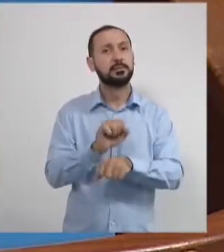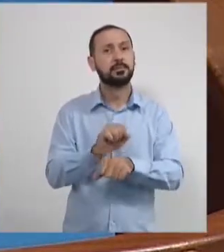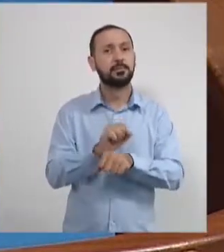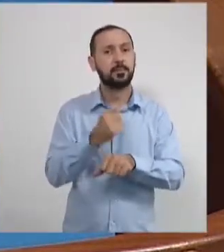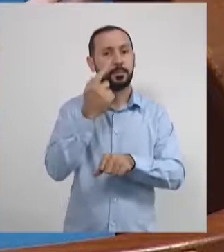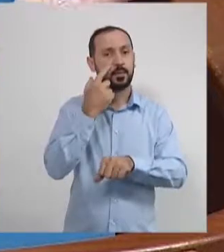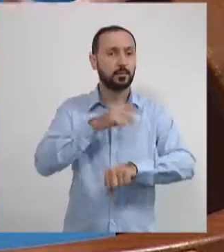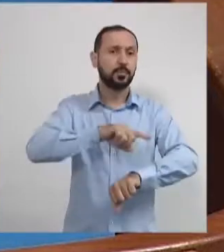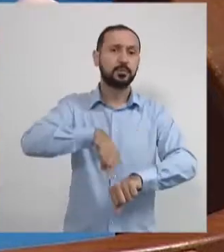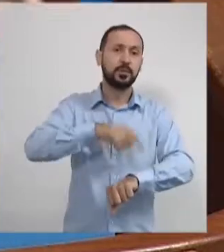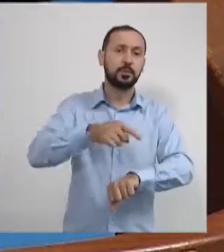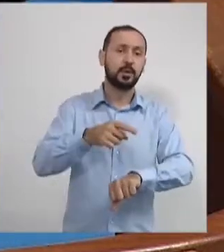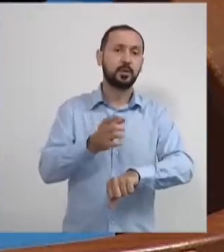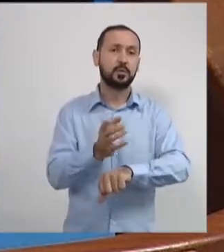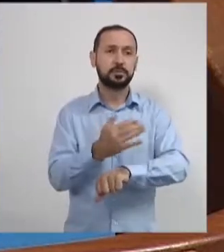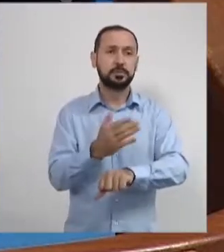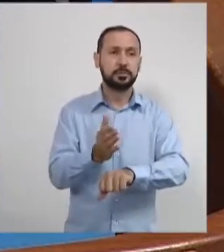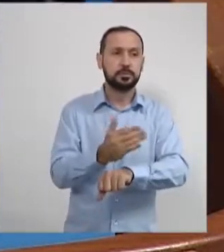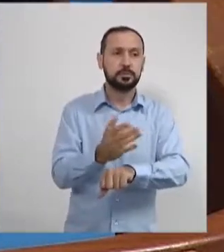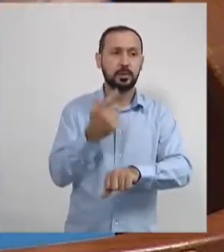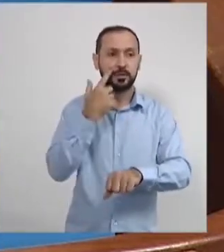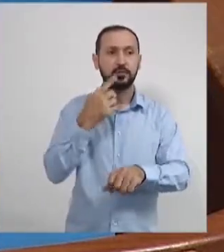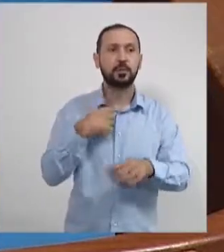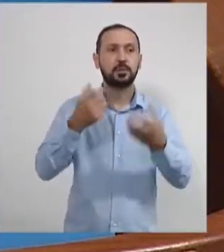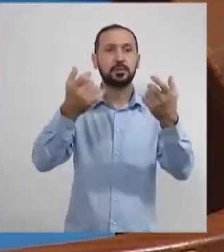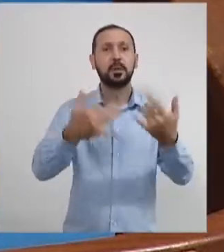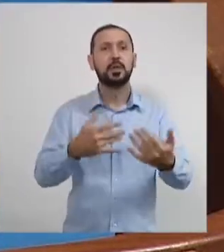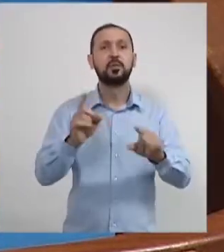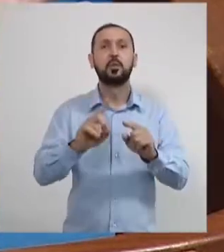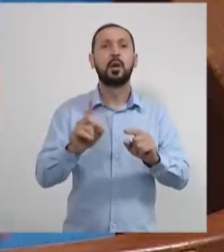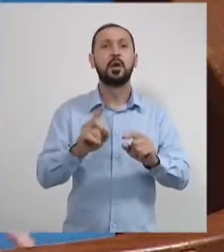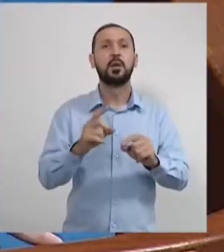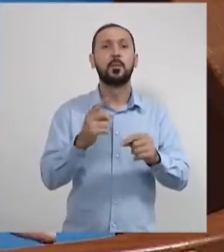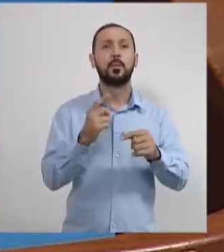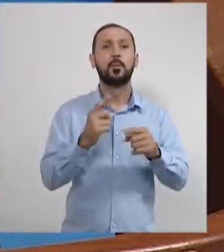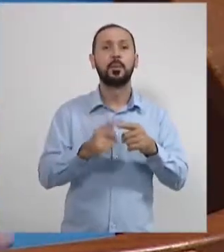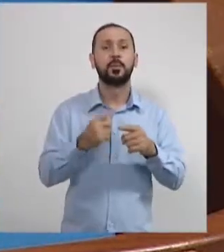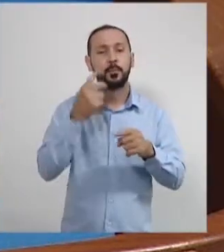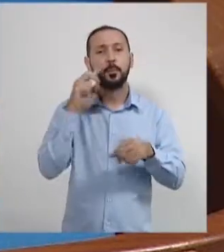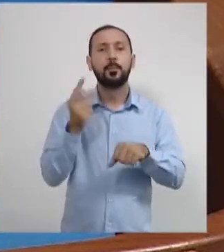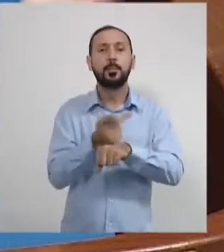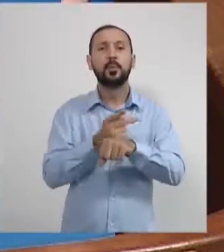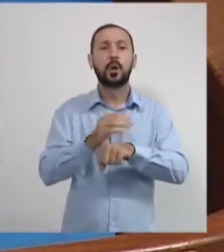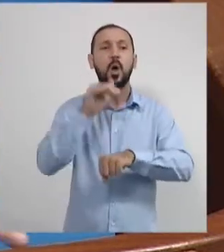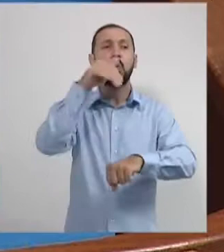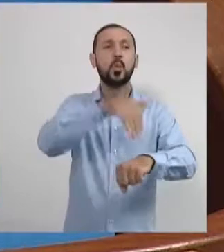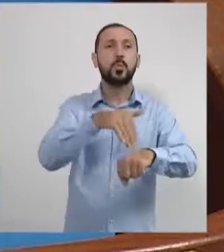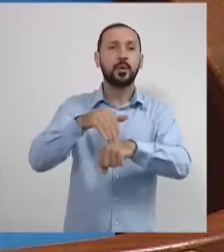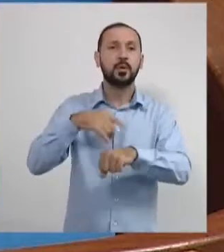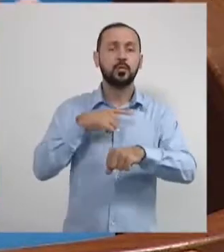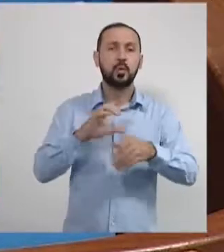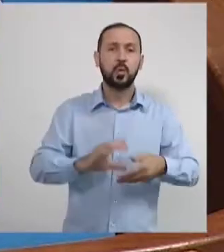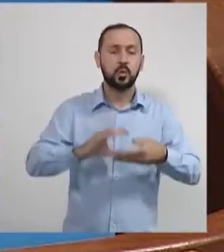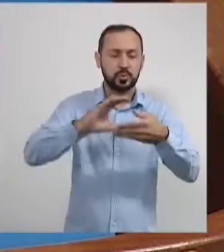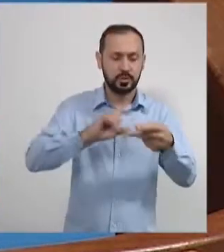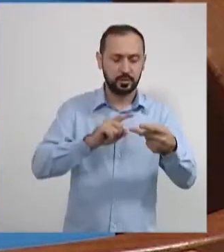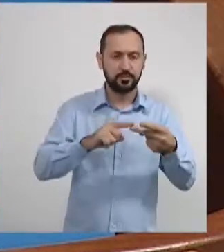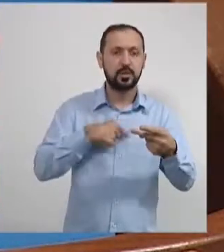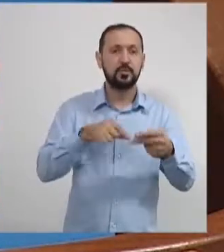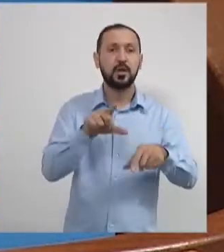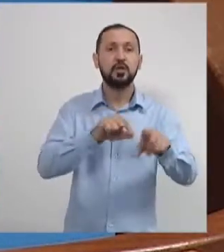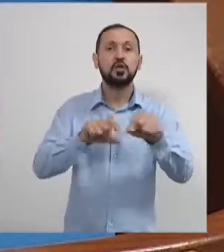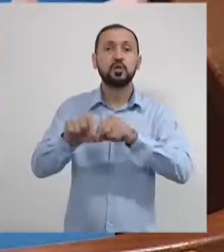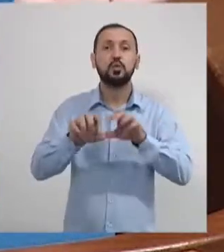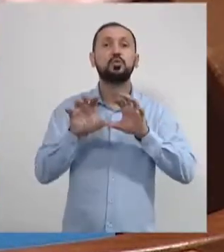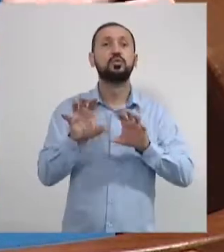medir o tempo. Na verdade, a gente vê muita justificativa. Não é caso de buscar culpado, não é? Tem um conselho, teve a escolha